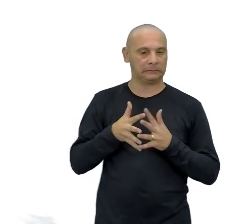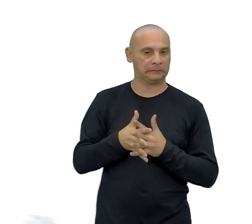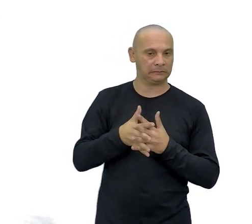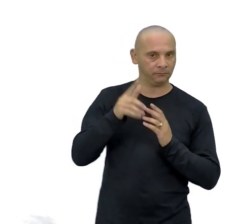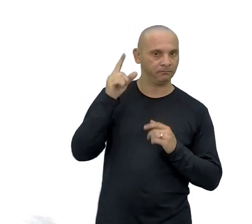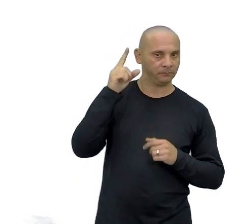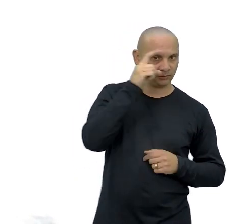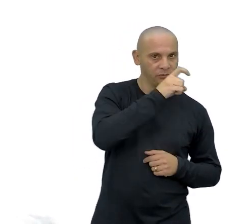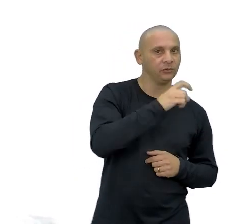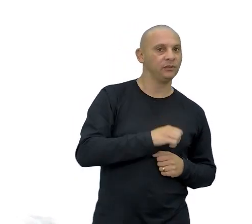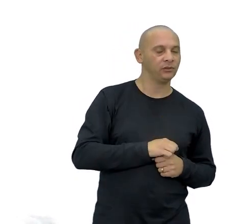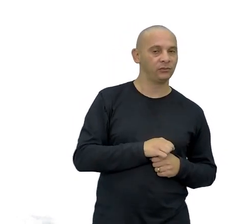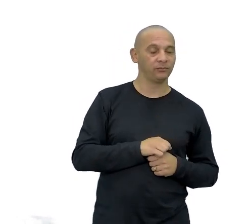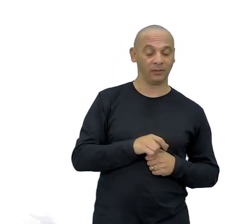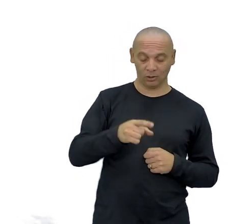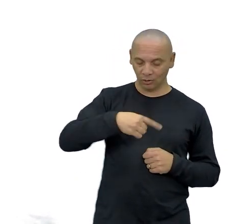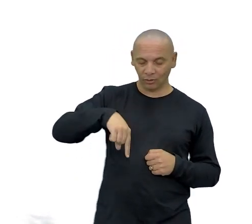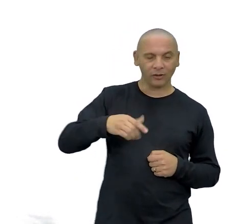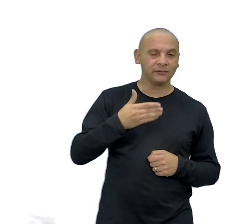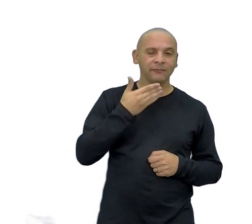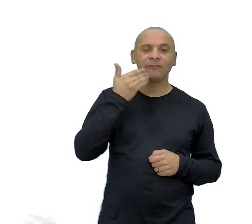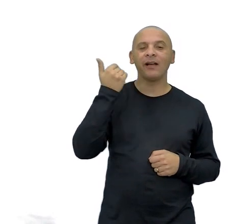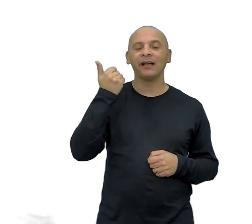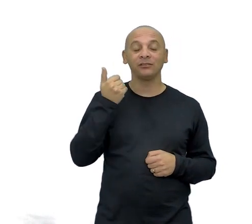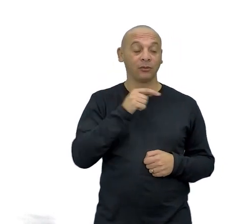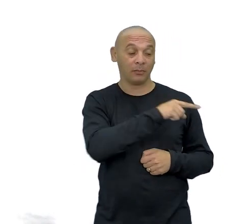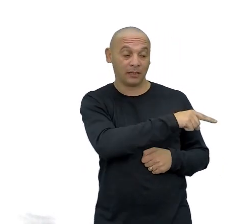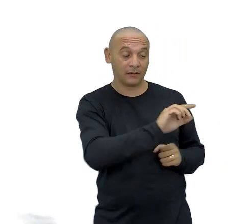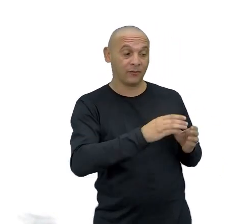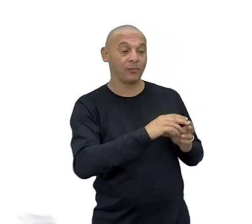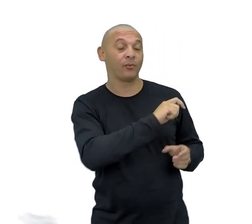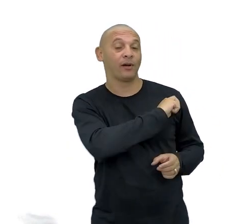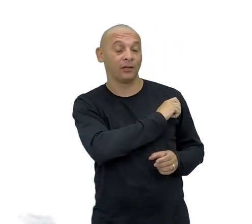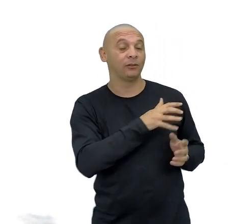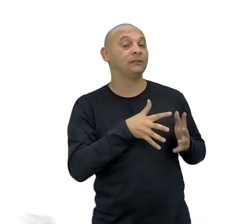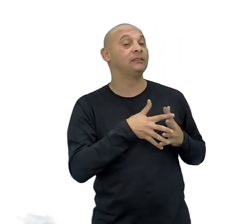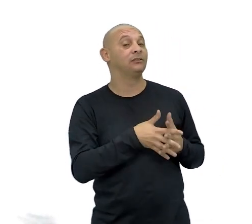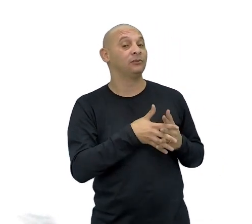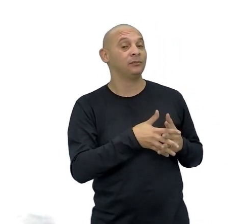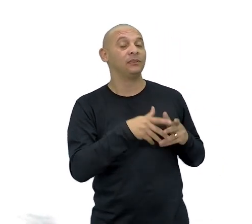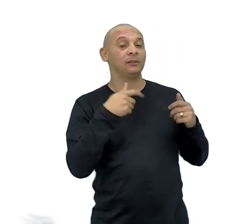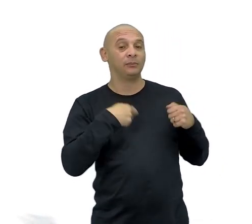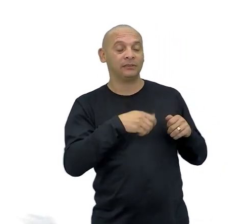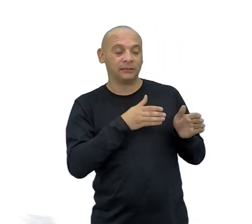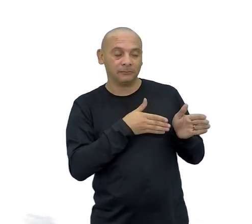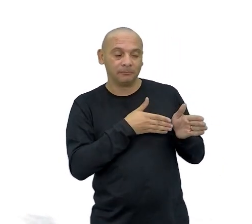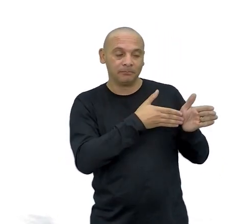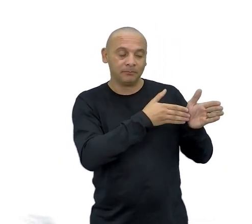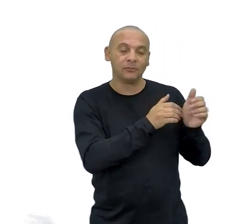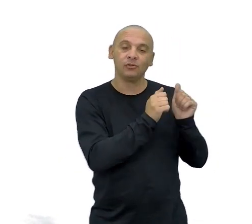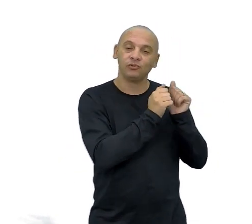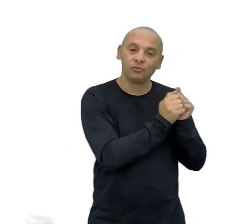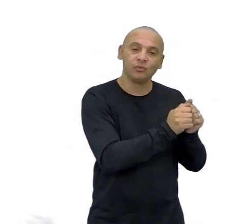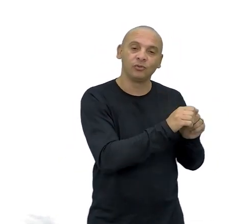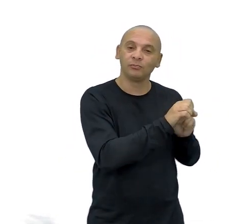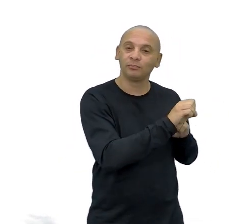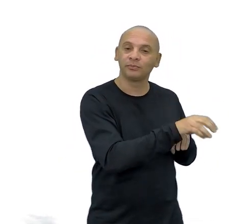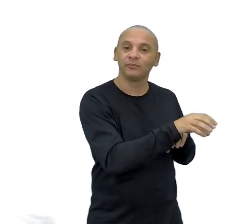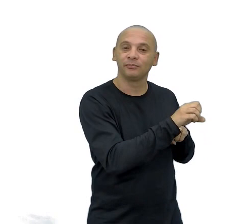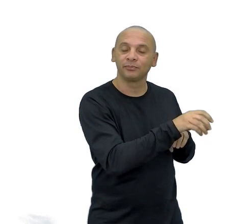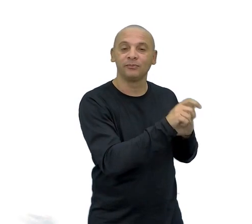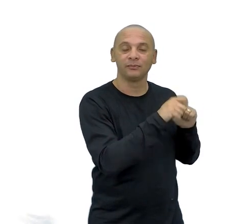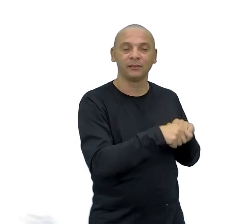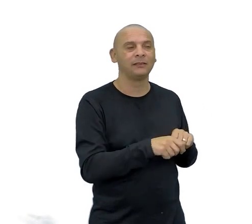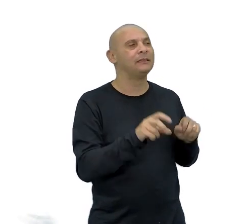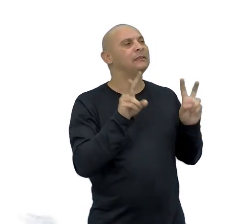sim. É muito simples para a gente, mas para eles é preciso ter o acompanhamento. Às vezes eles nem o tema.